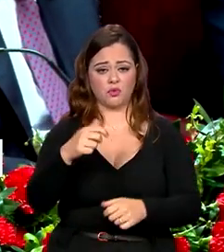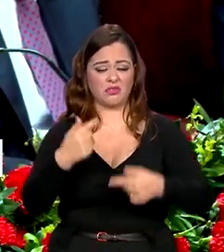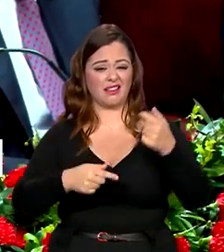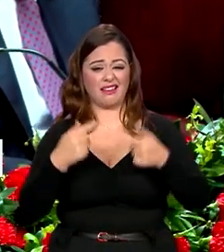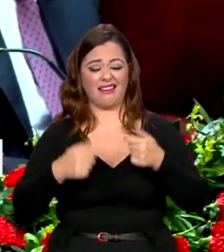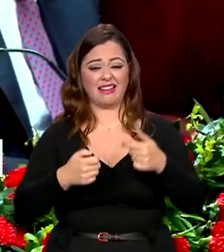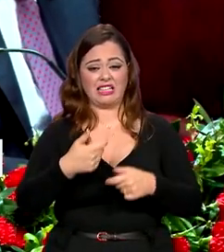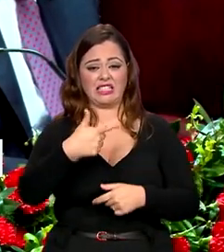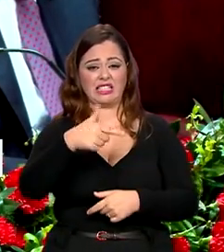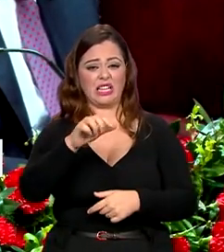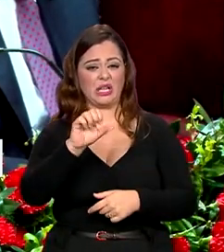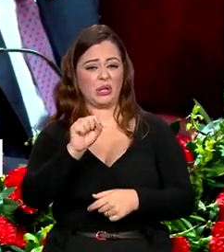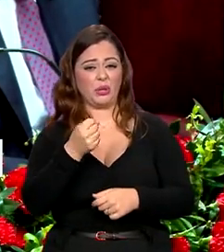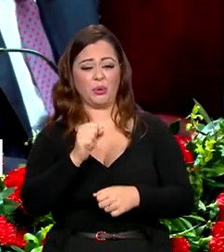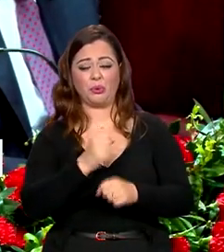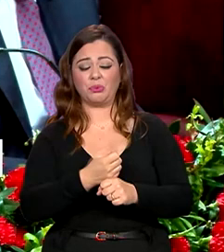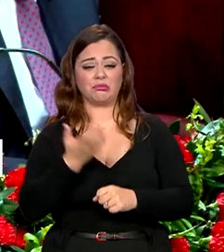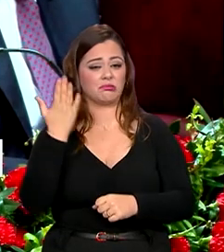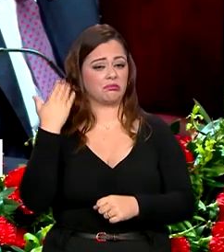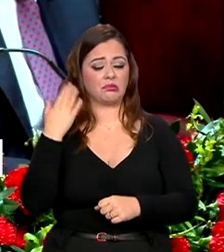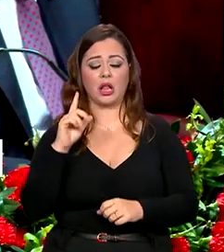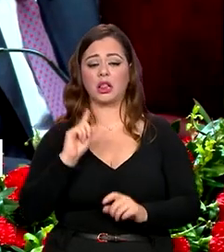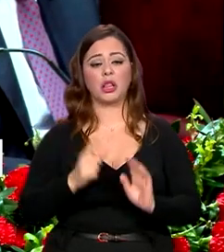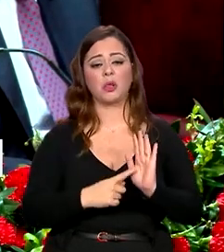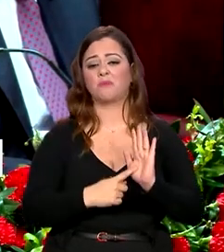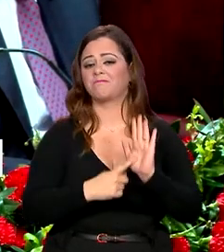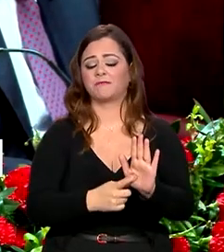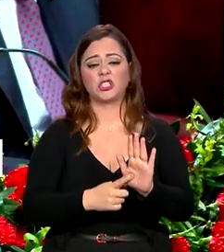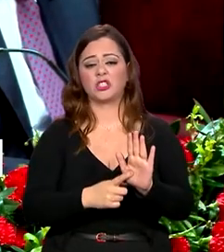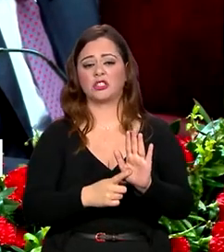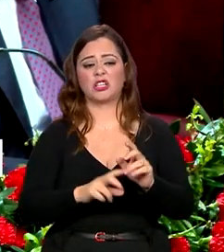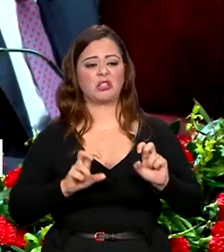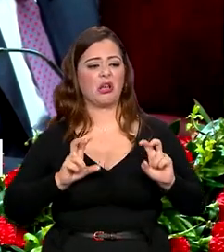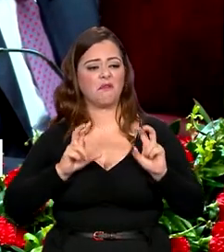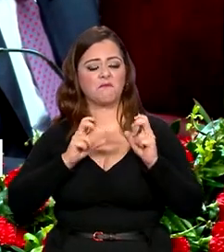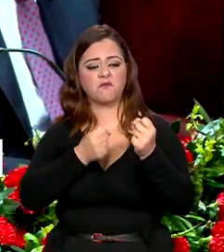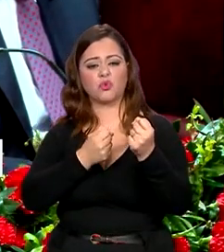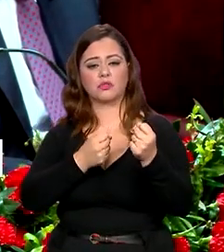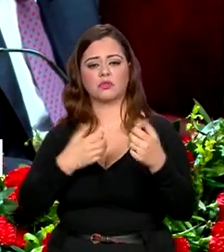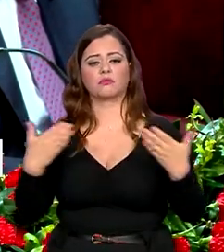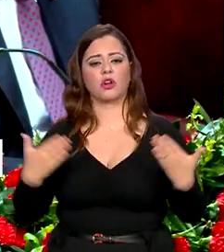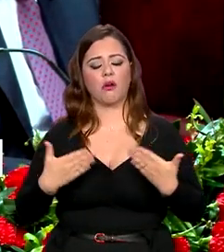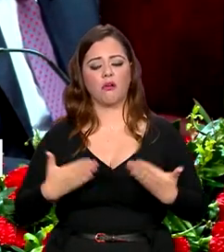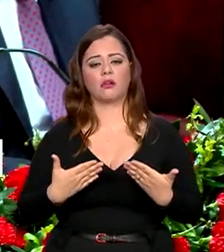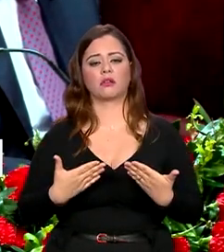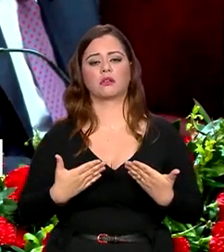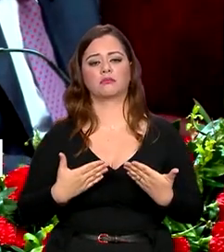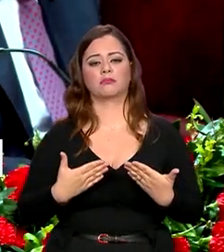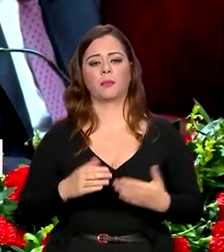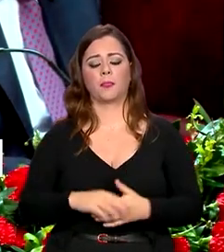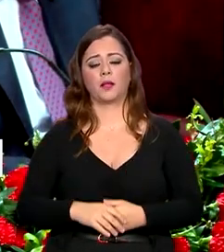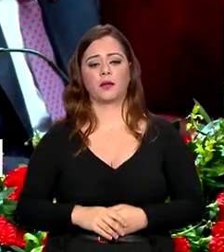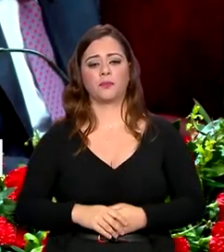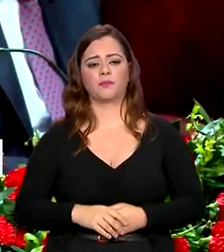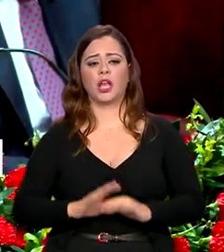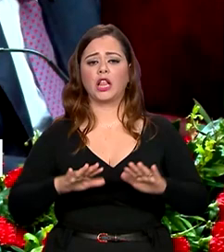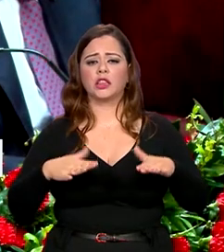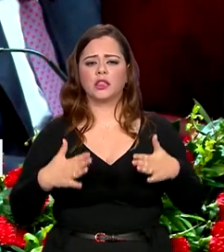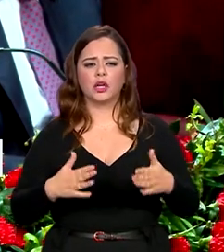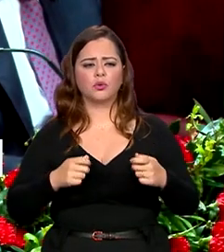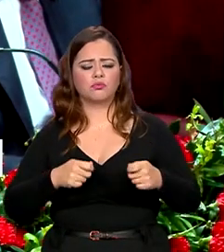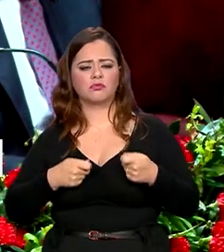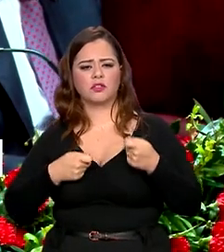anos atrás, não representa a correlação de forças no mundo contemporâneo. Por isso, defendemos